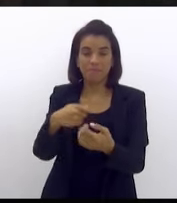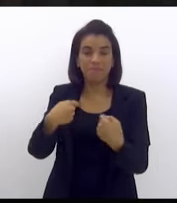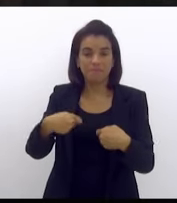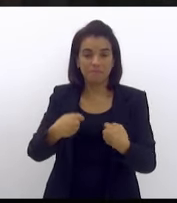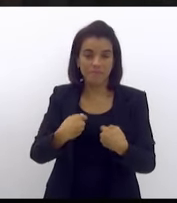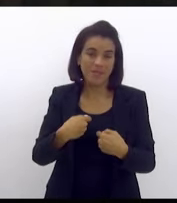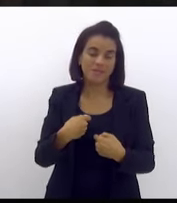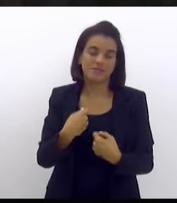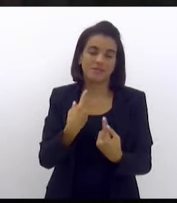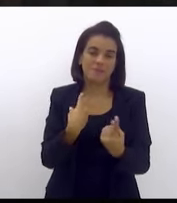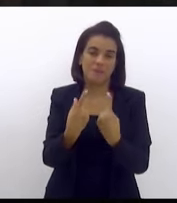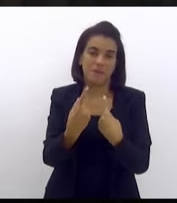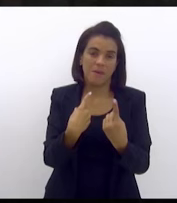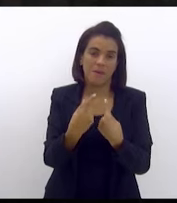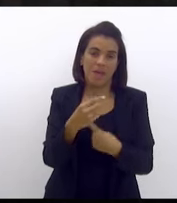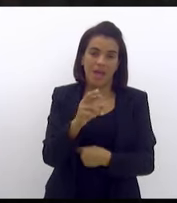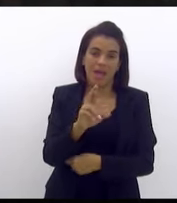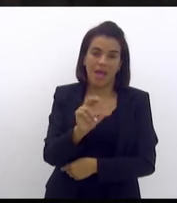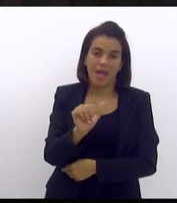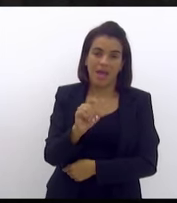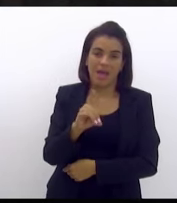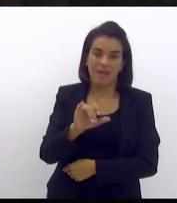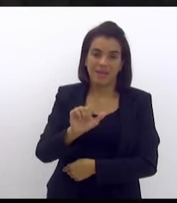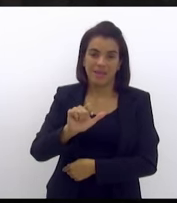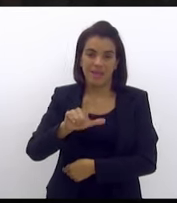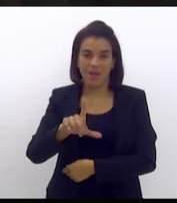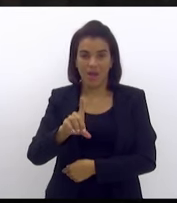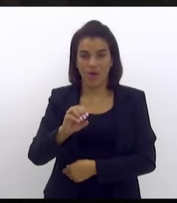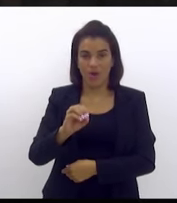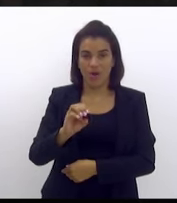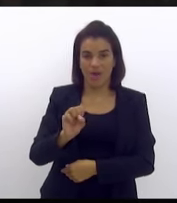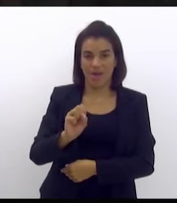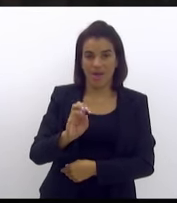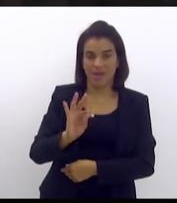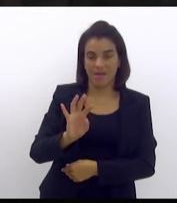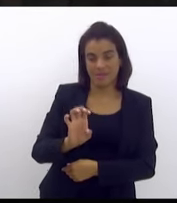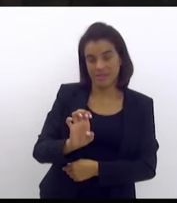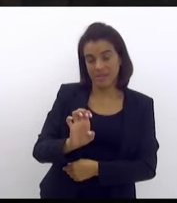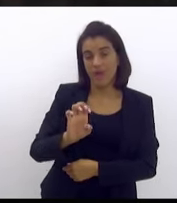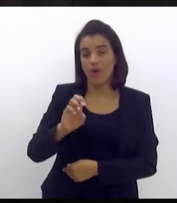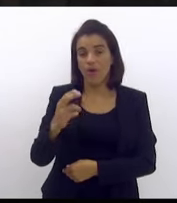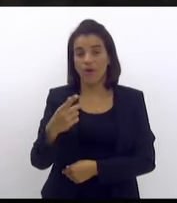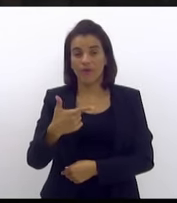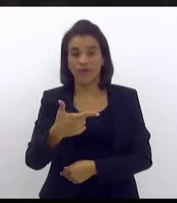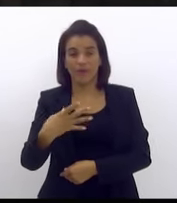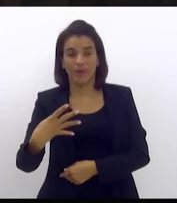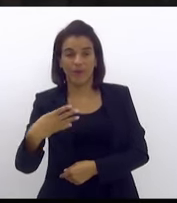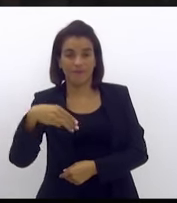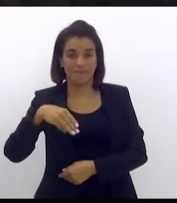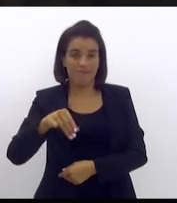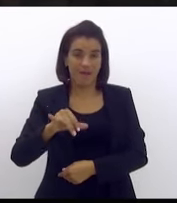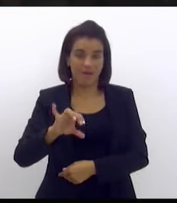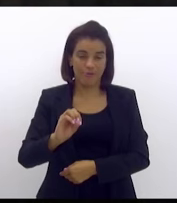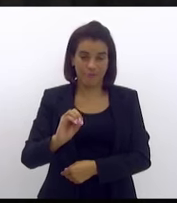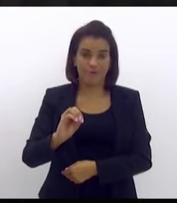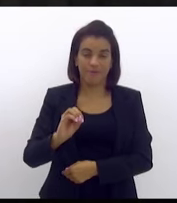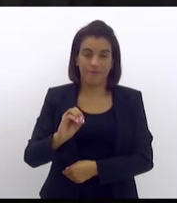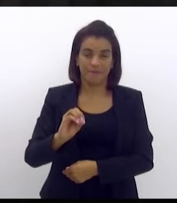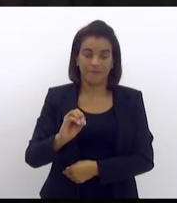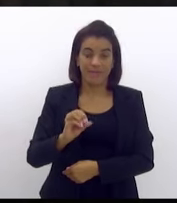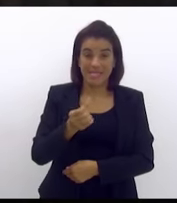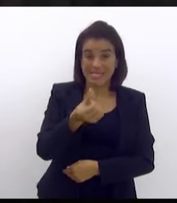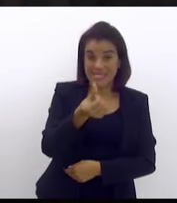Oeste ou voltar pela 24 de maio. Depois de 6, 6 e meia da noite,